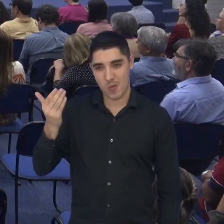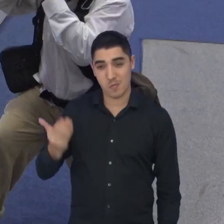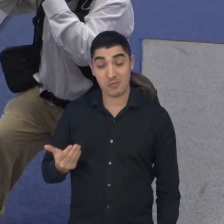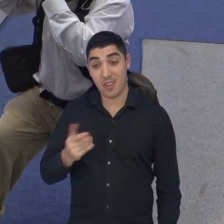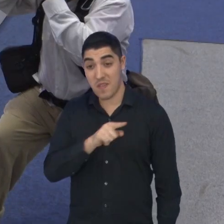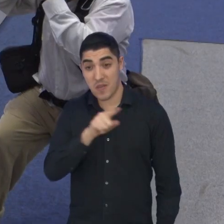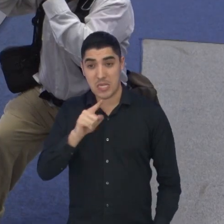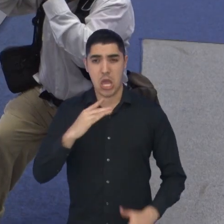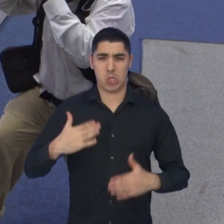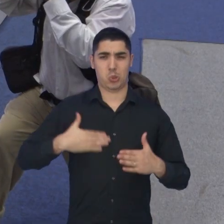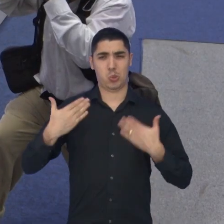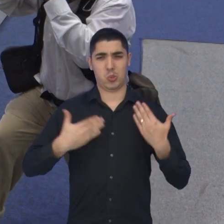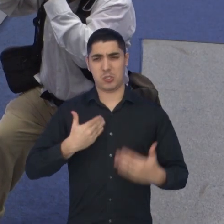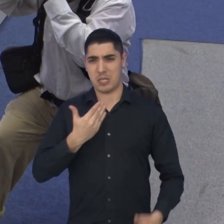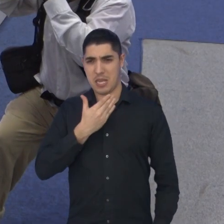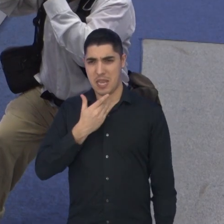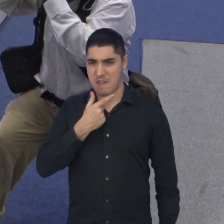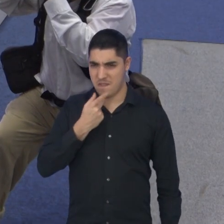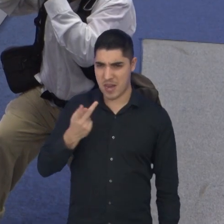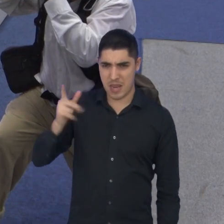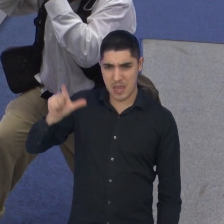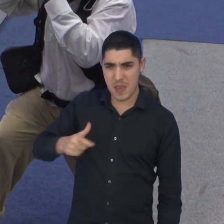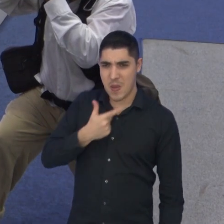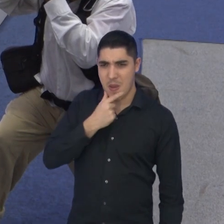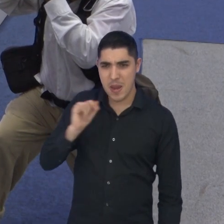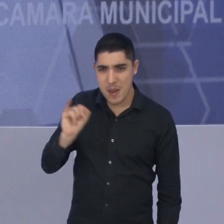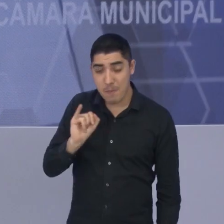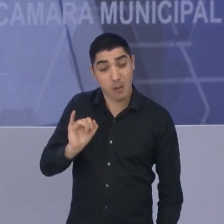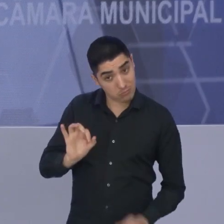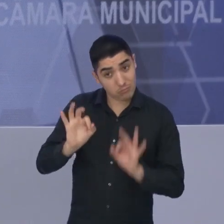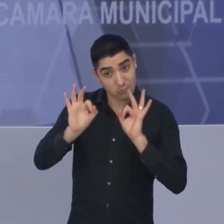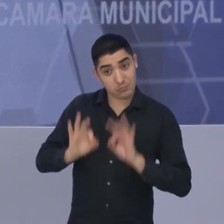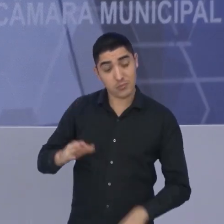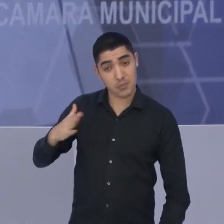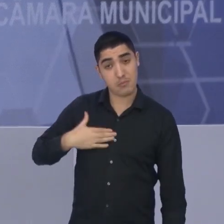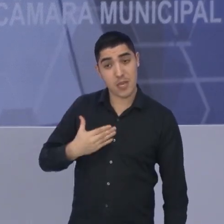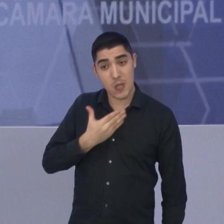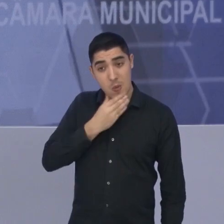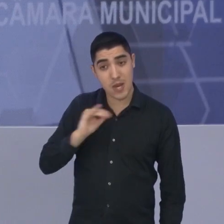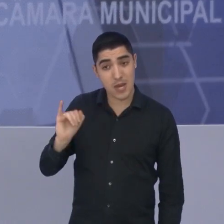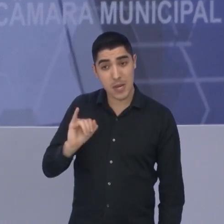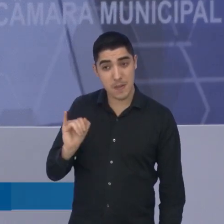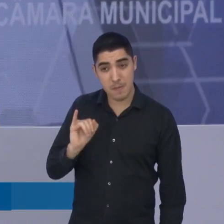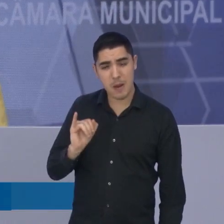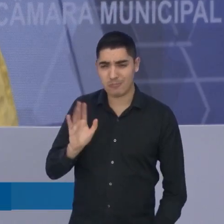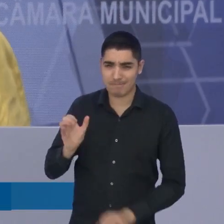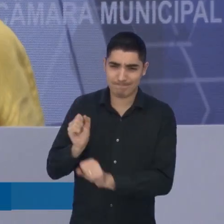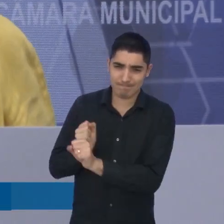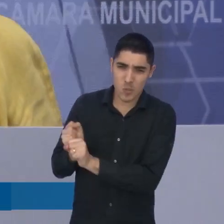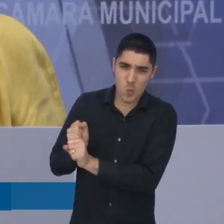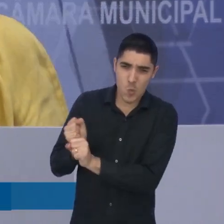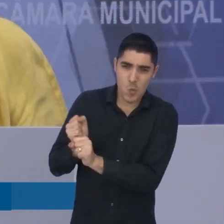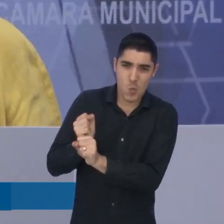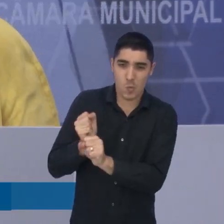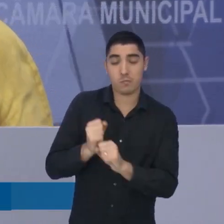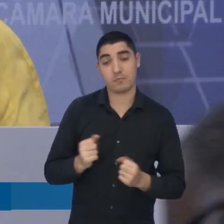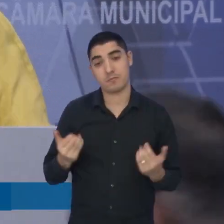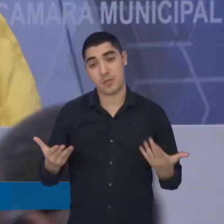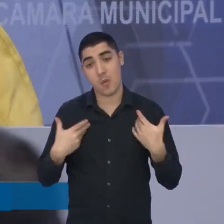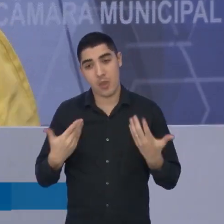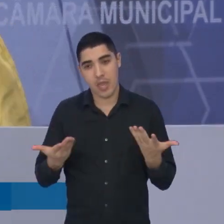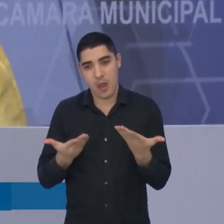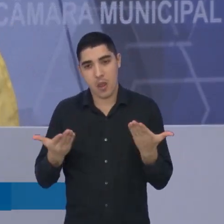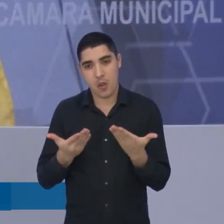quando eu fale meu irmão, porque é isso mesmo, é meu irmão de muitos anos. Então, para iniciar,